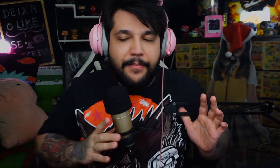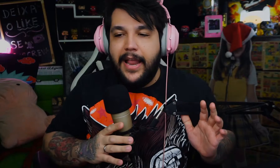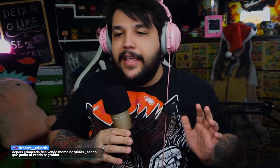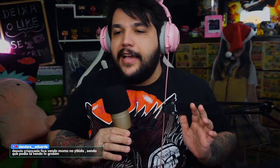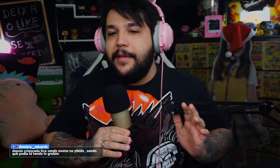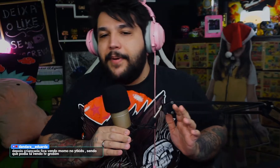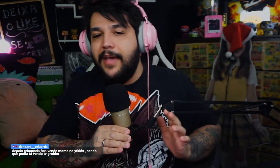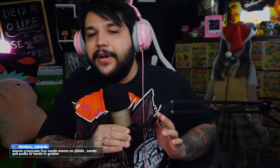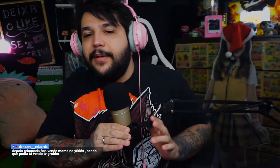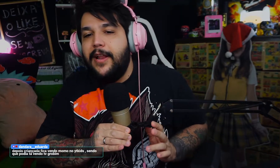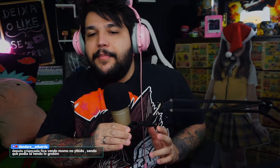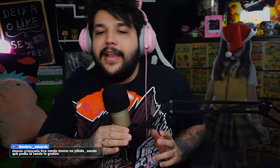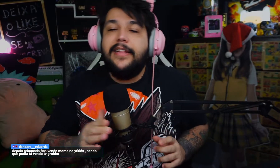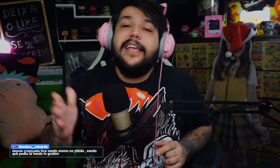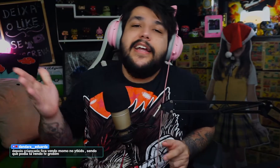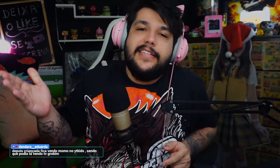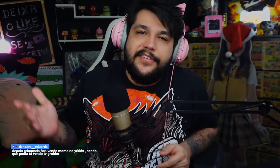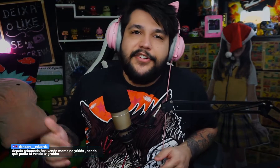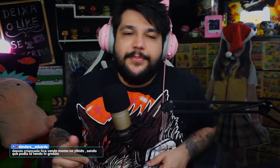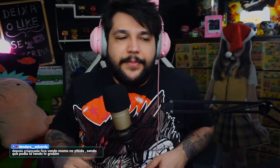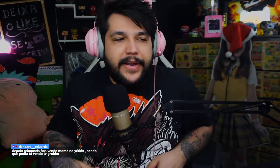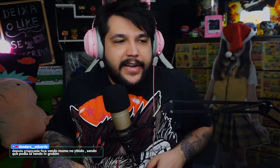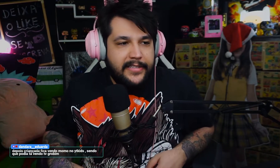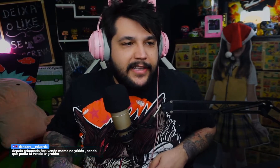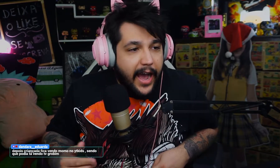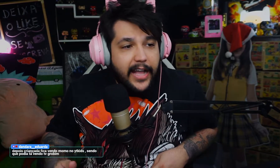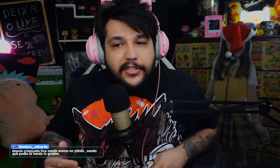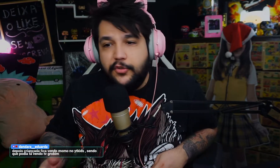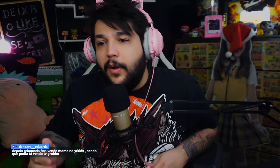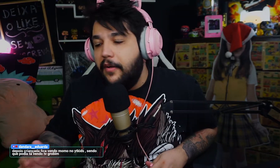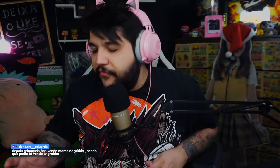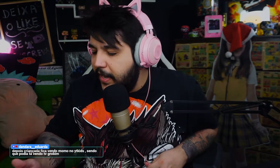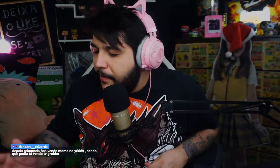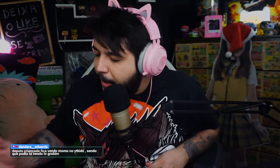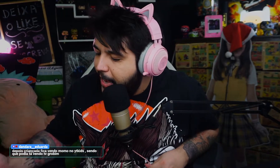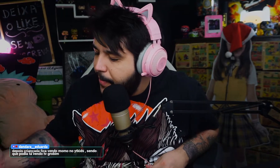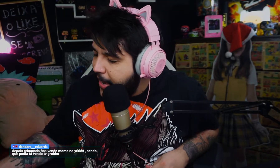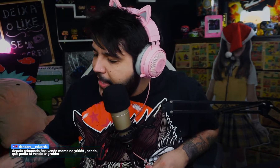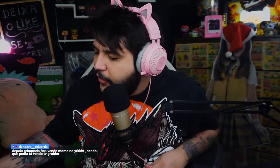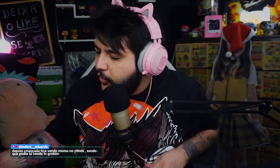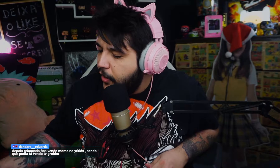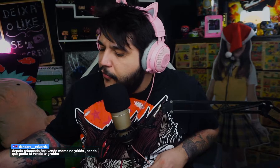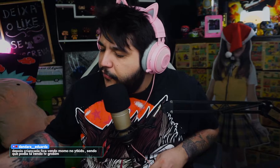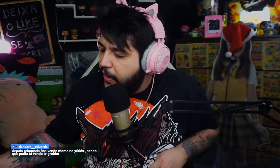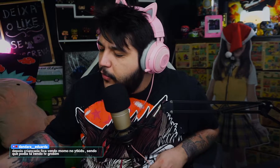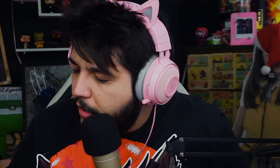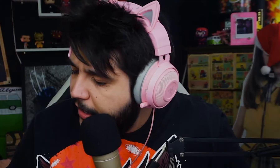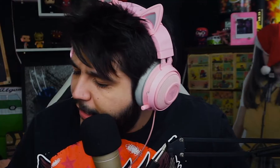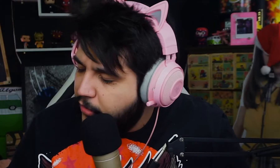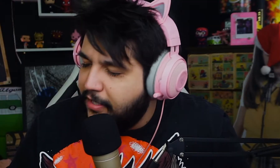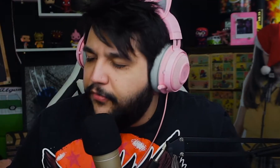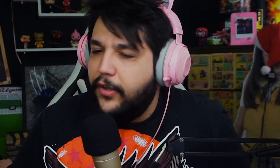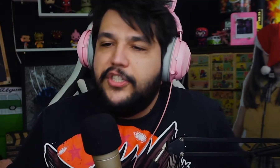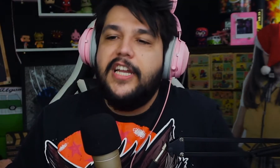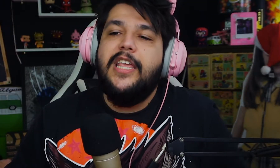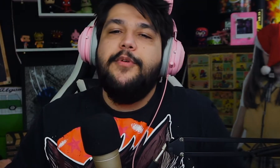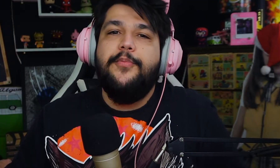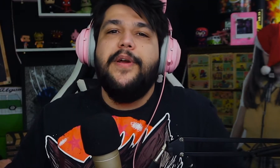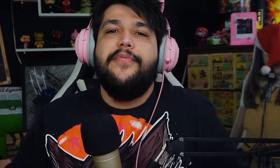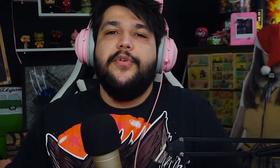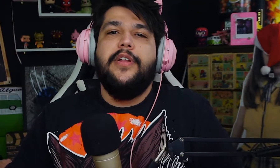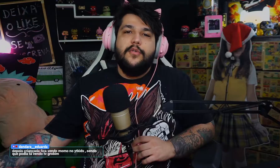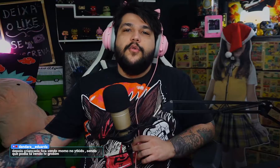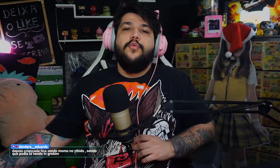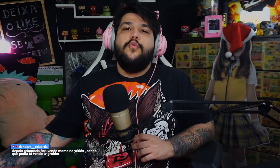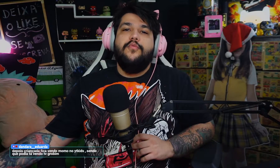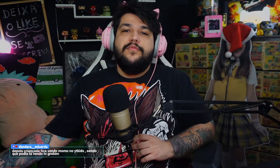Belinha aí pai e mãe da Belinha tem agradecer Fátima Bernardes né antes uma filha Belinha do que um filho que tá usando foto de